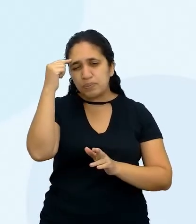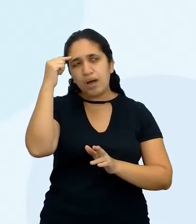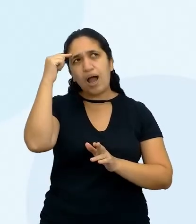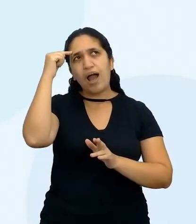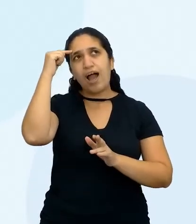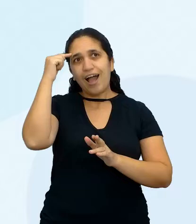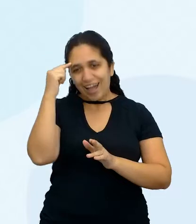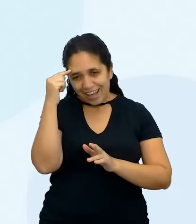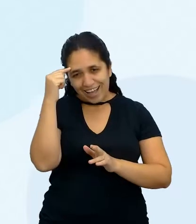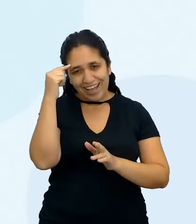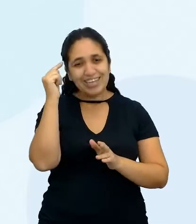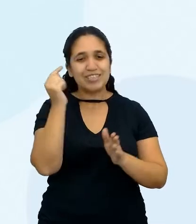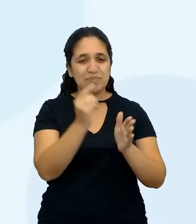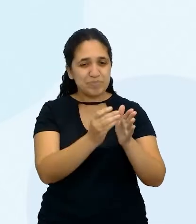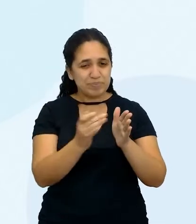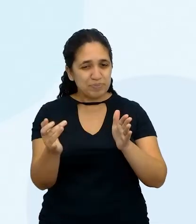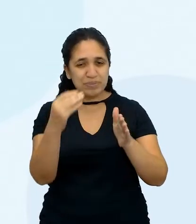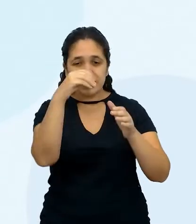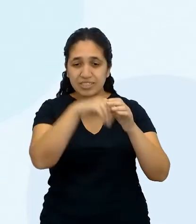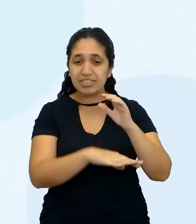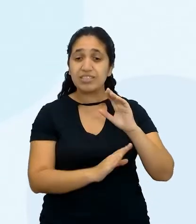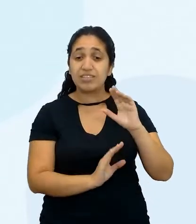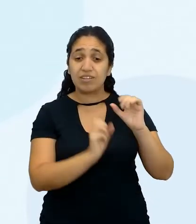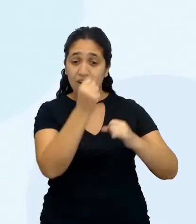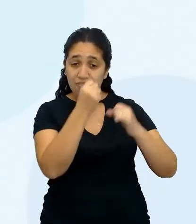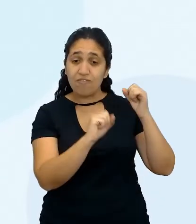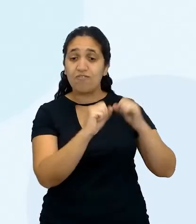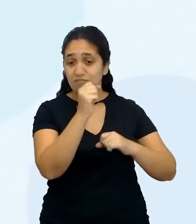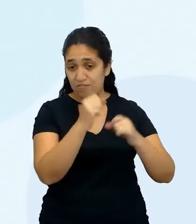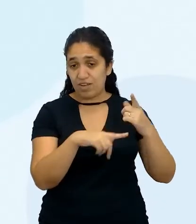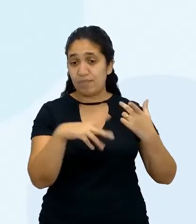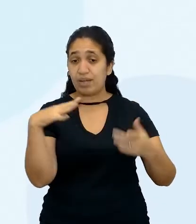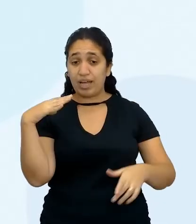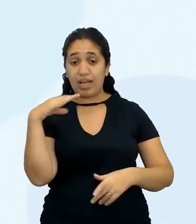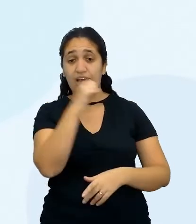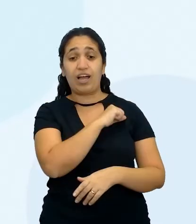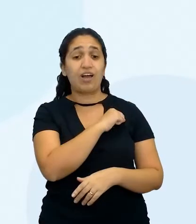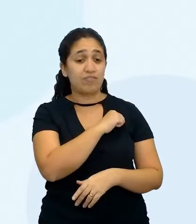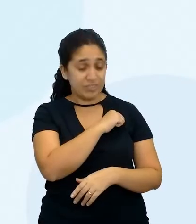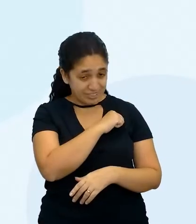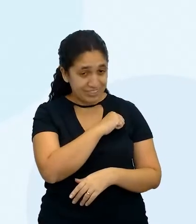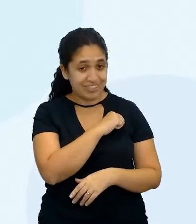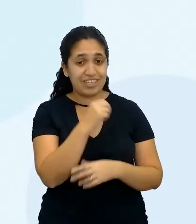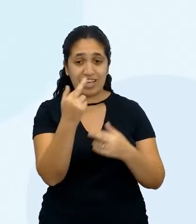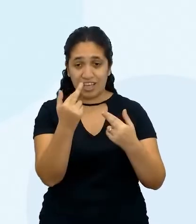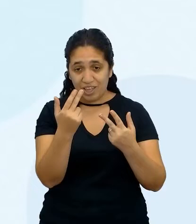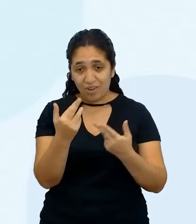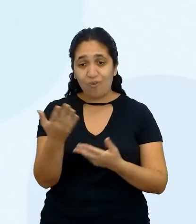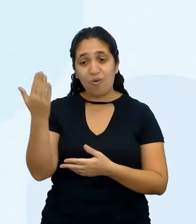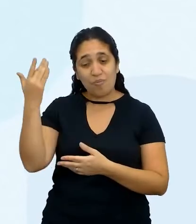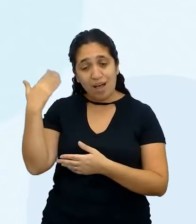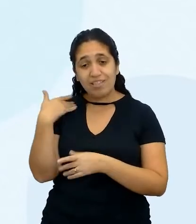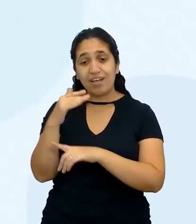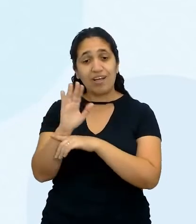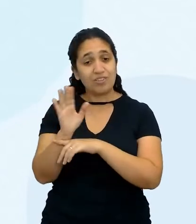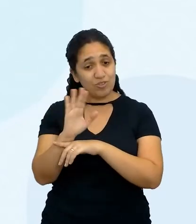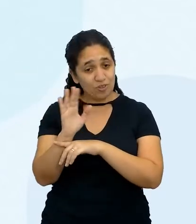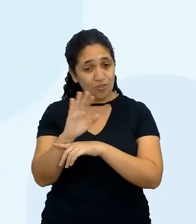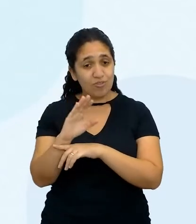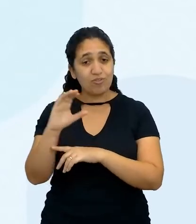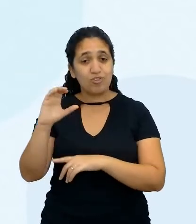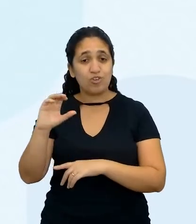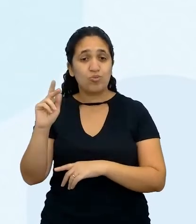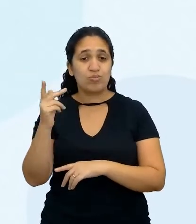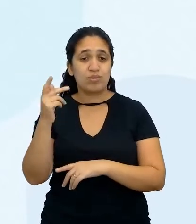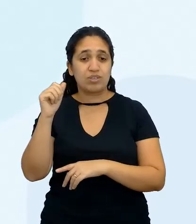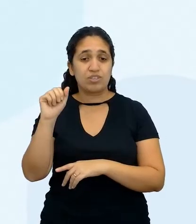a vigorar nas fábricas, que tem a ver com a eficiência, tal como no filme de Charlie Chaplin, que a gente não pode exibir aqui por